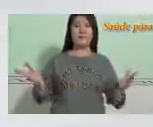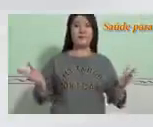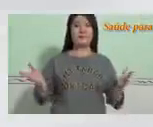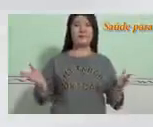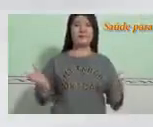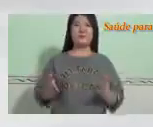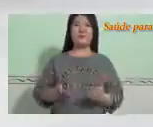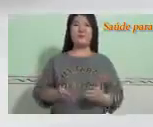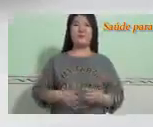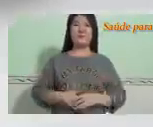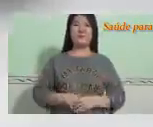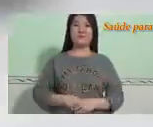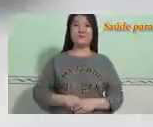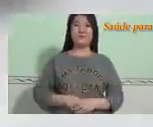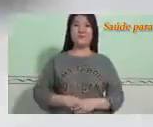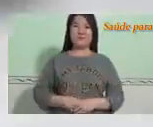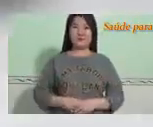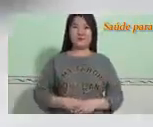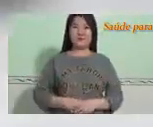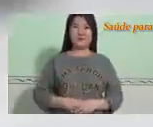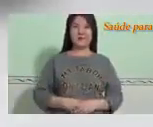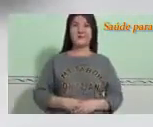vírgula, café, vírgula, chá preto e guaraná, vírgula,